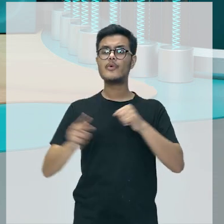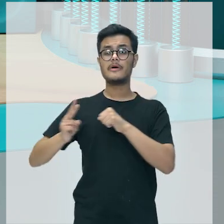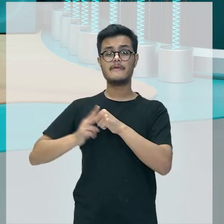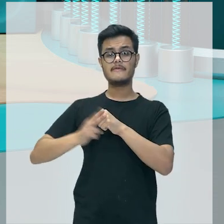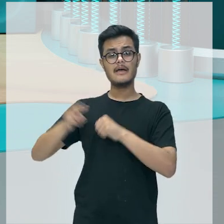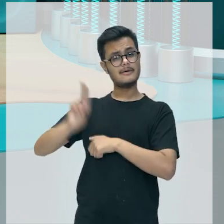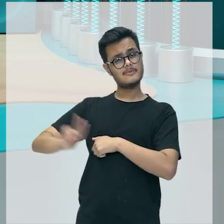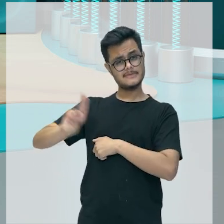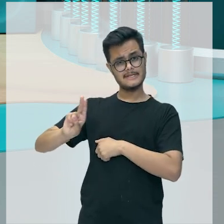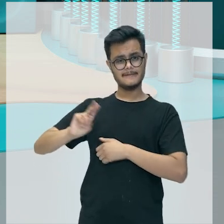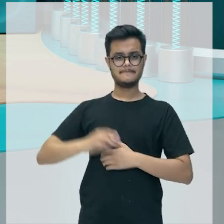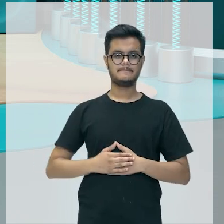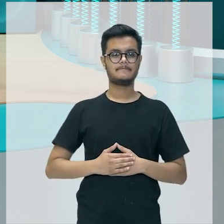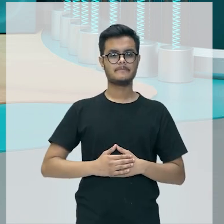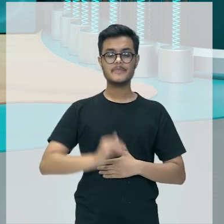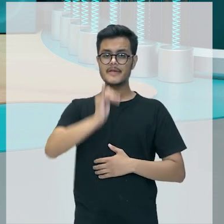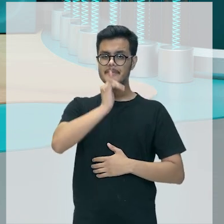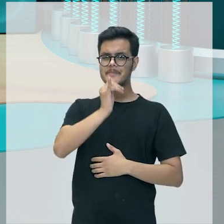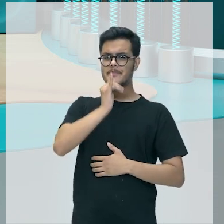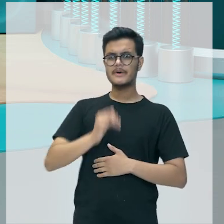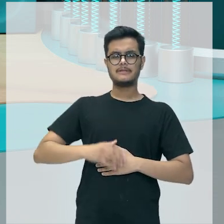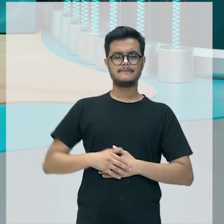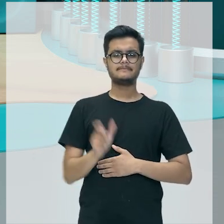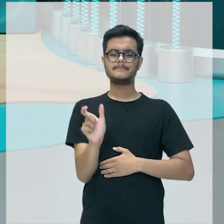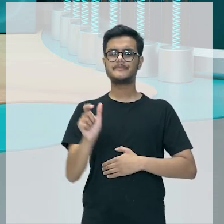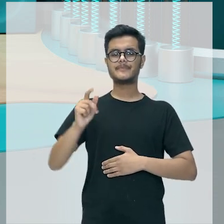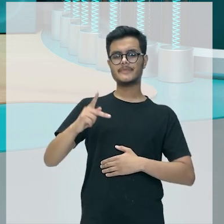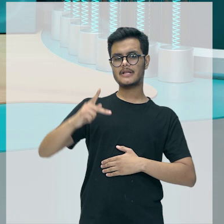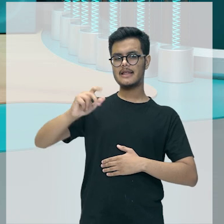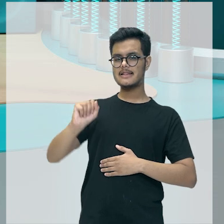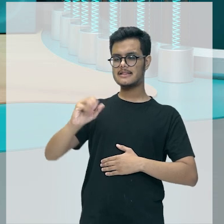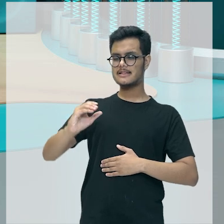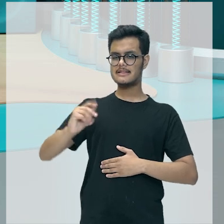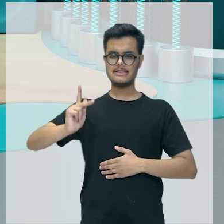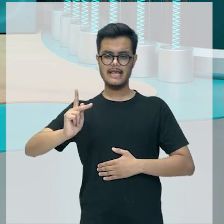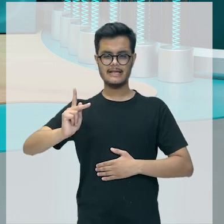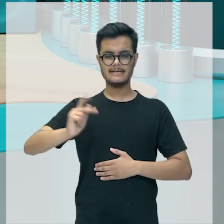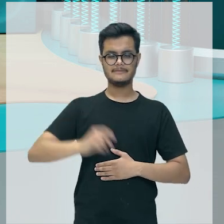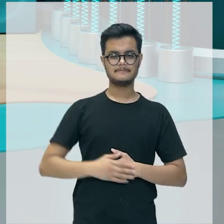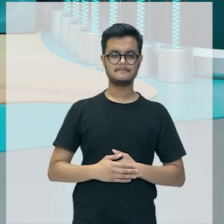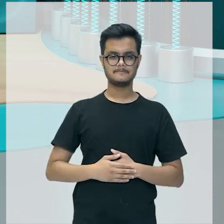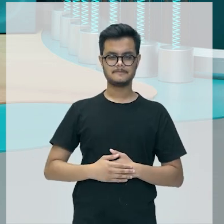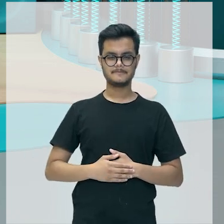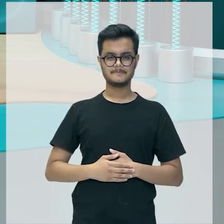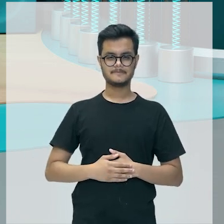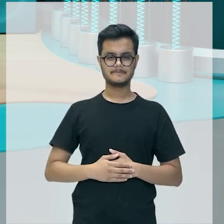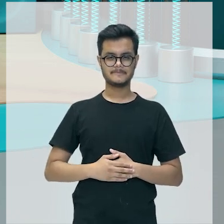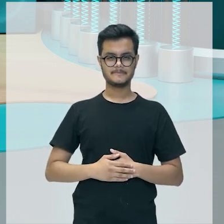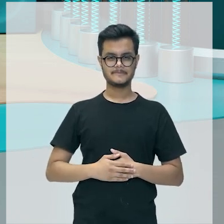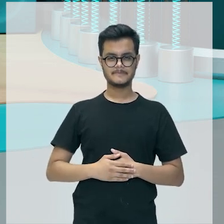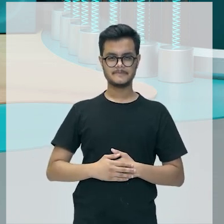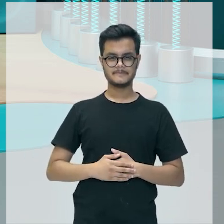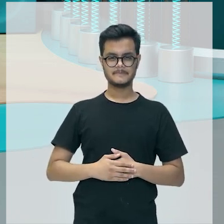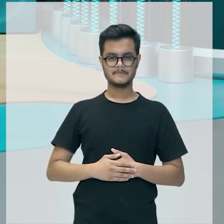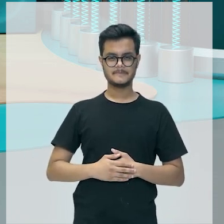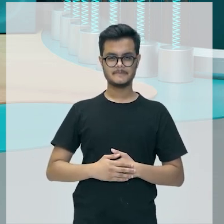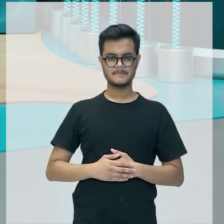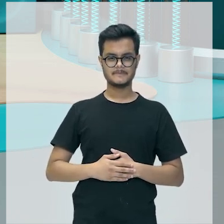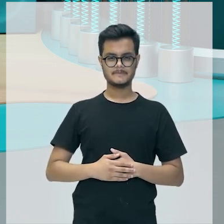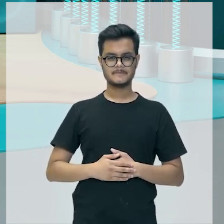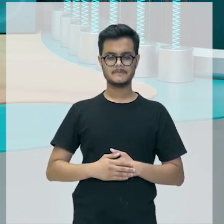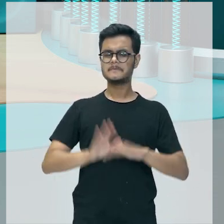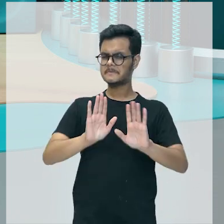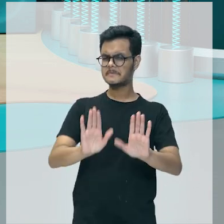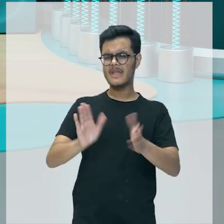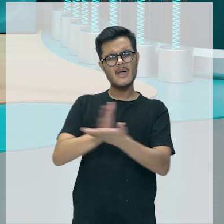para vocês. Por exemplo, o verbo lack, que quer dizer carecer, é uma palavra um pouquinho, nem muito usada,